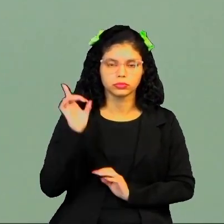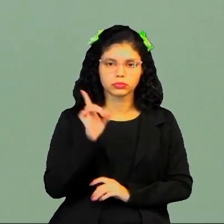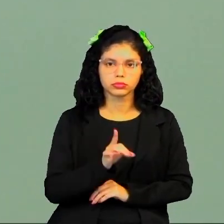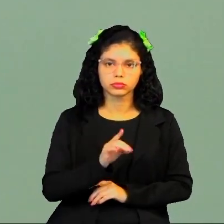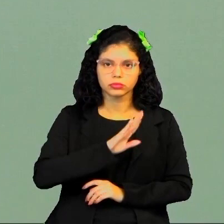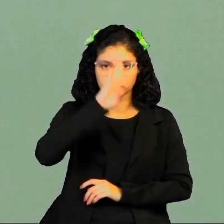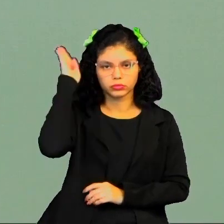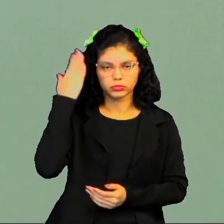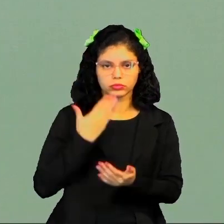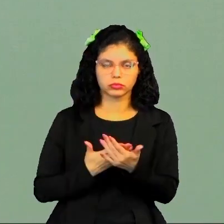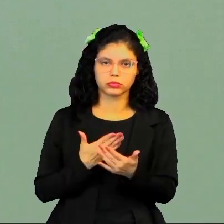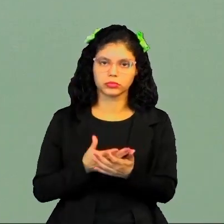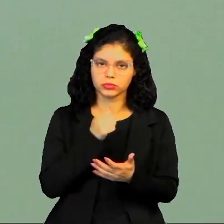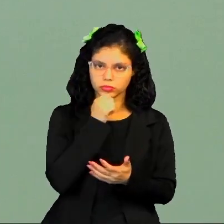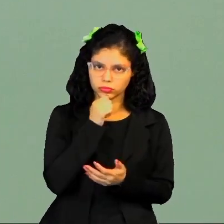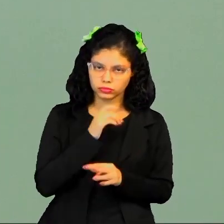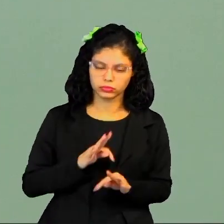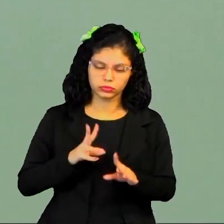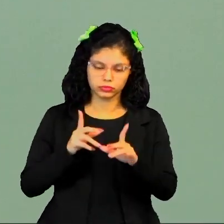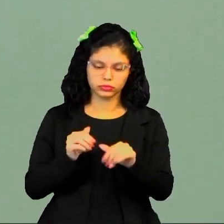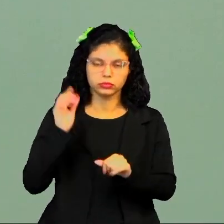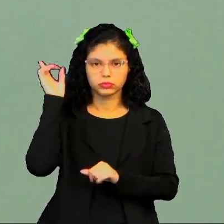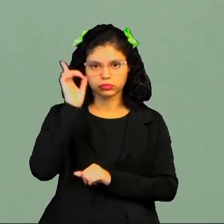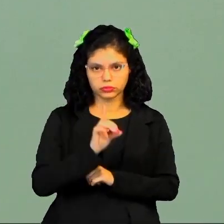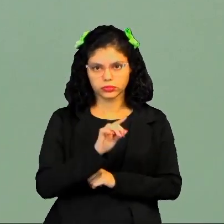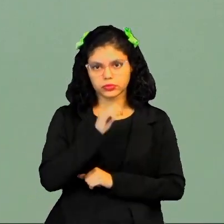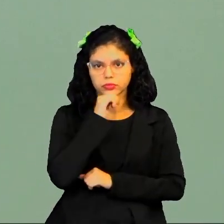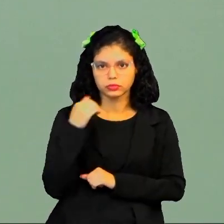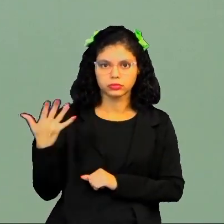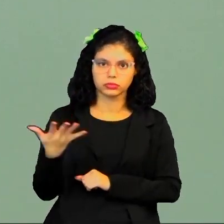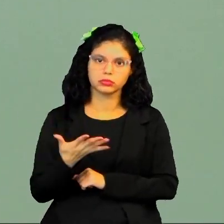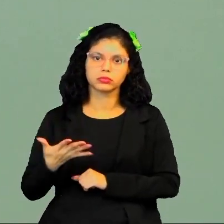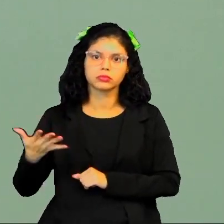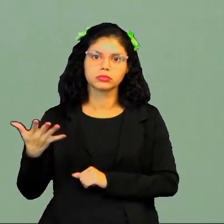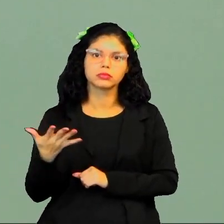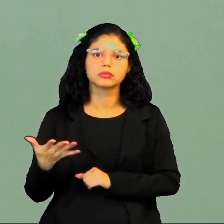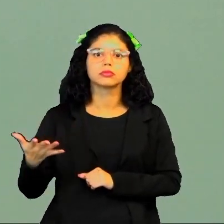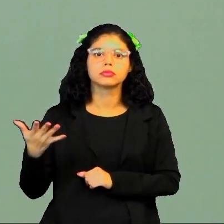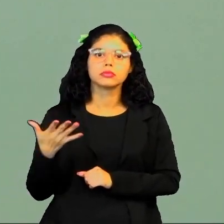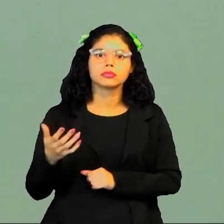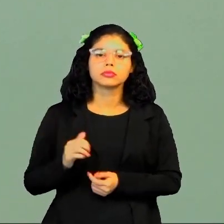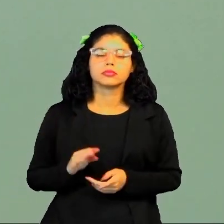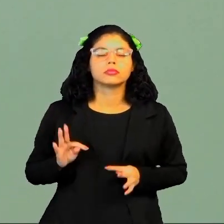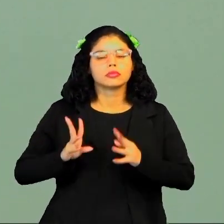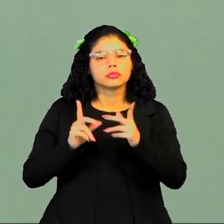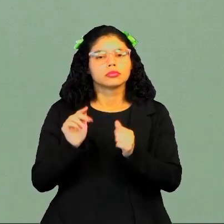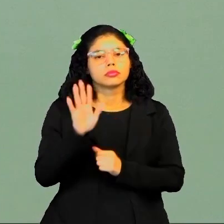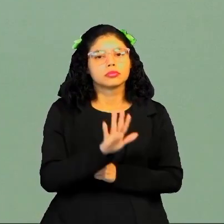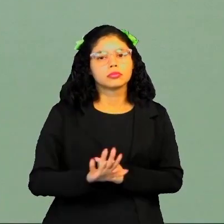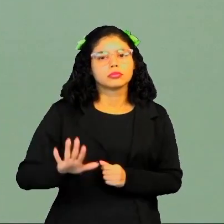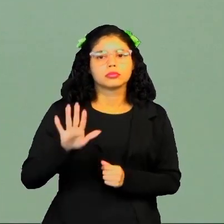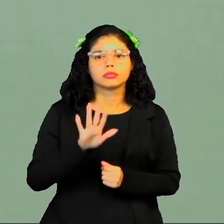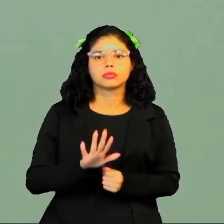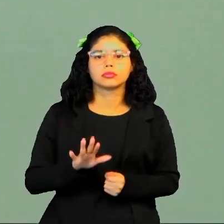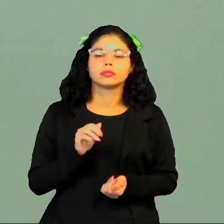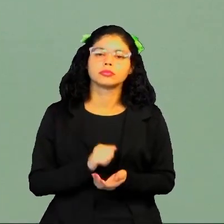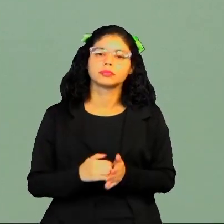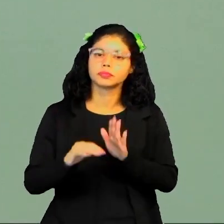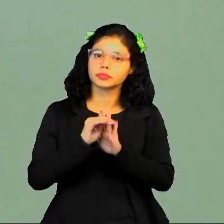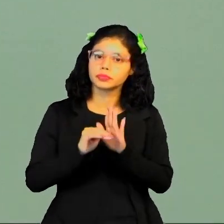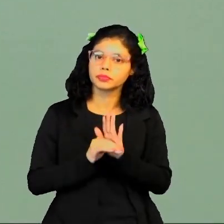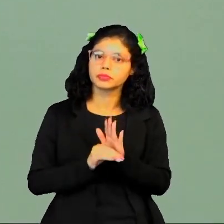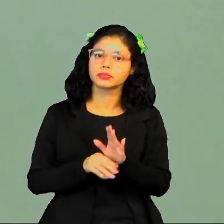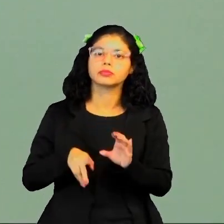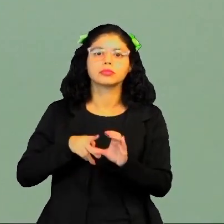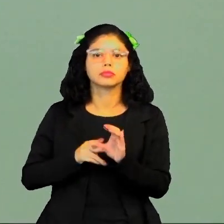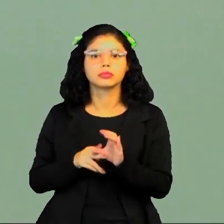romano ainda é estudado, né, em todos os cursos de direito e costuma ser a base, né, aí de todas essas grades